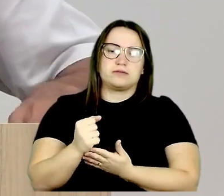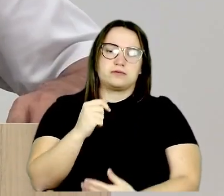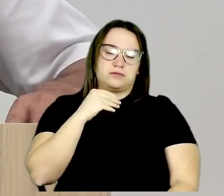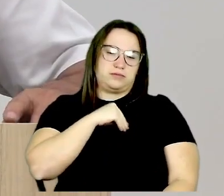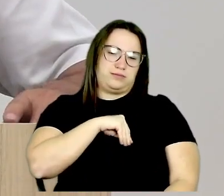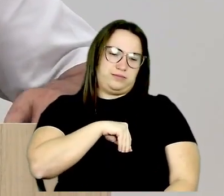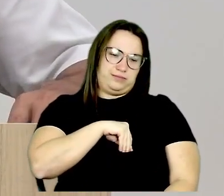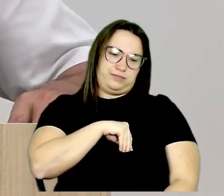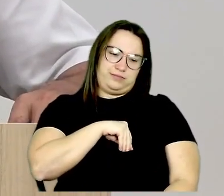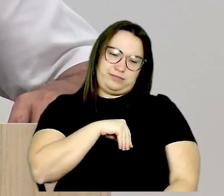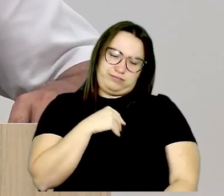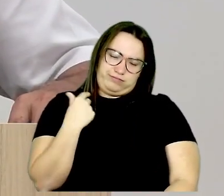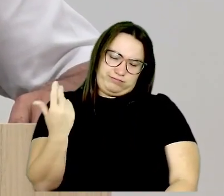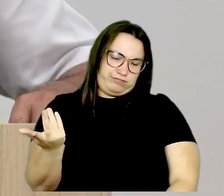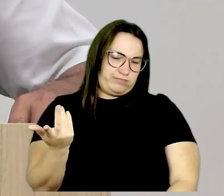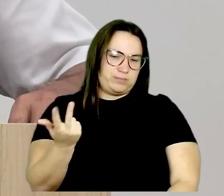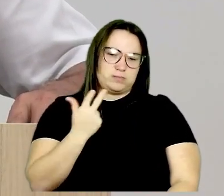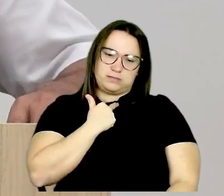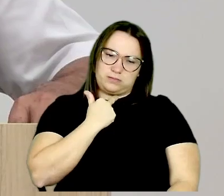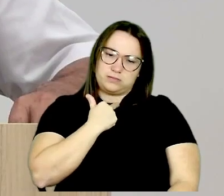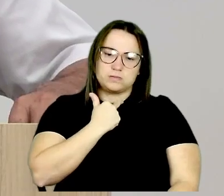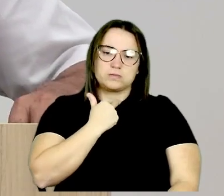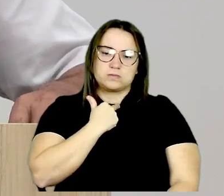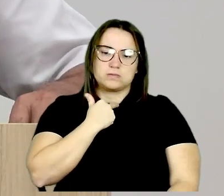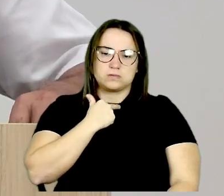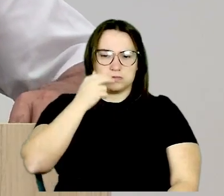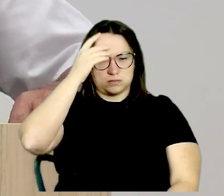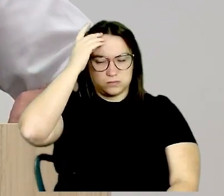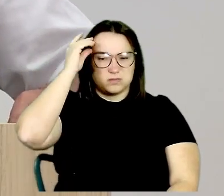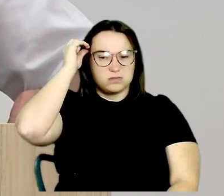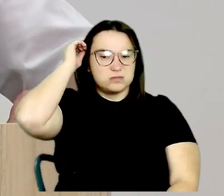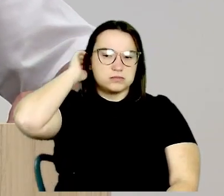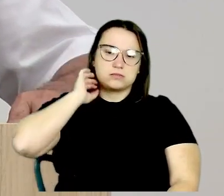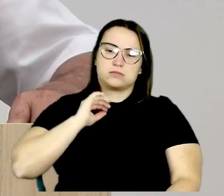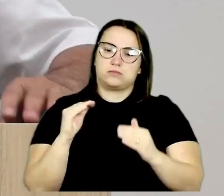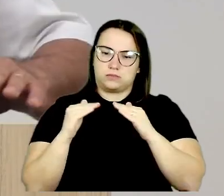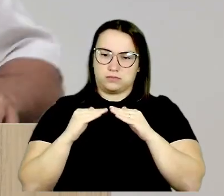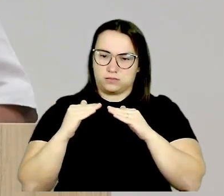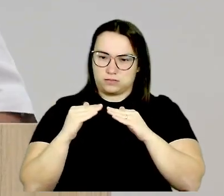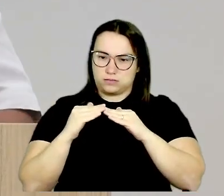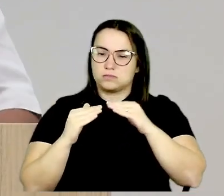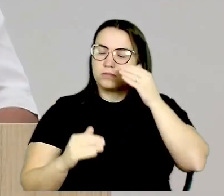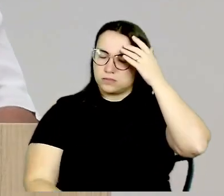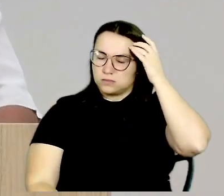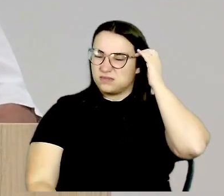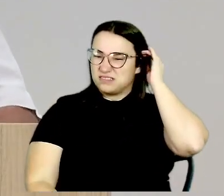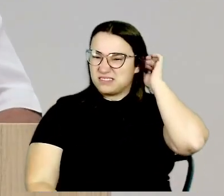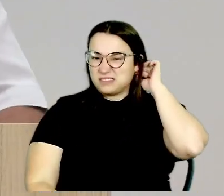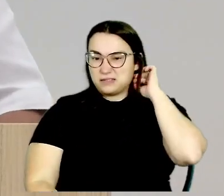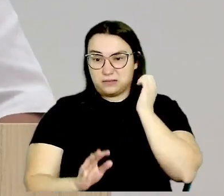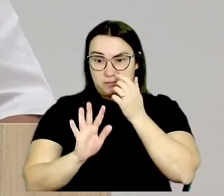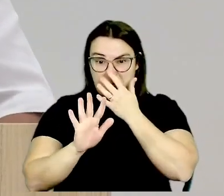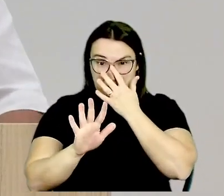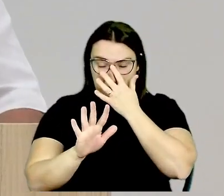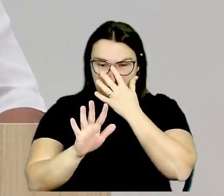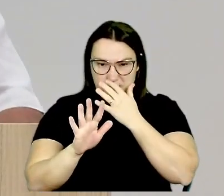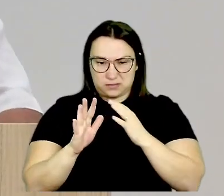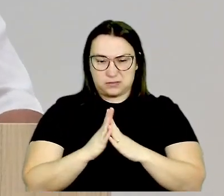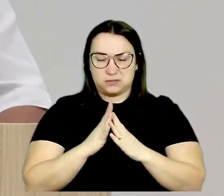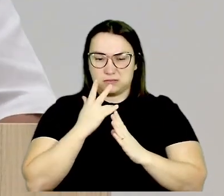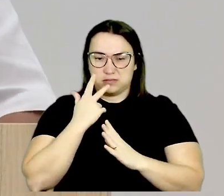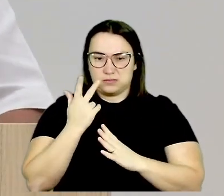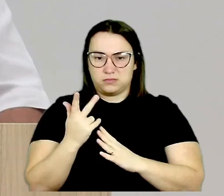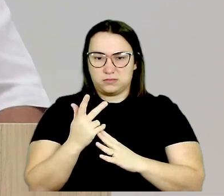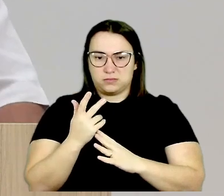aí, e boa. Também concordo com o senhor. Só que quando fala assim, aqui em retide, em